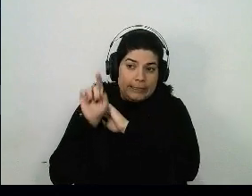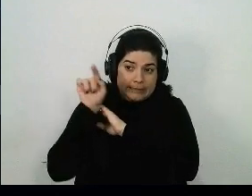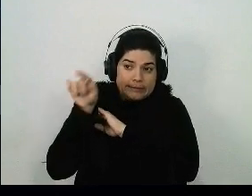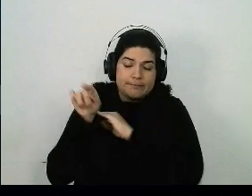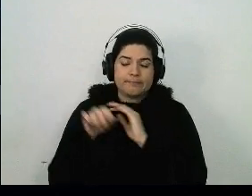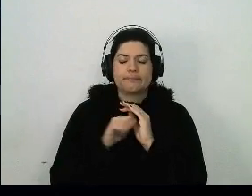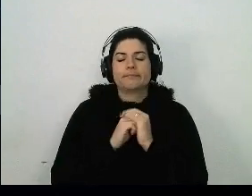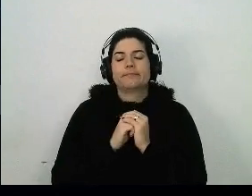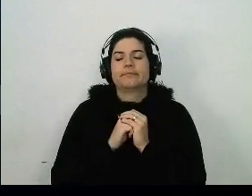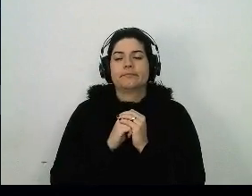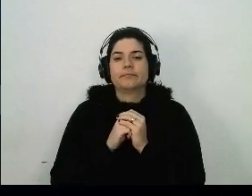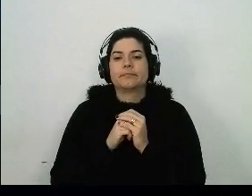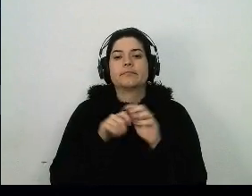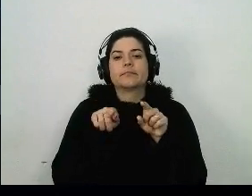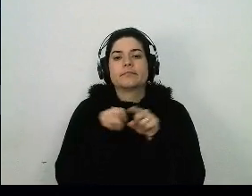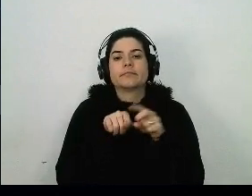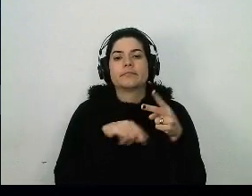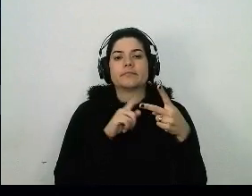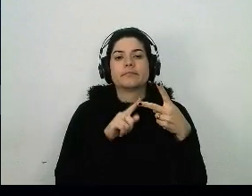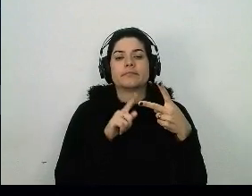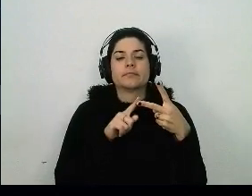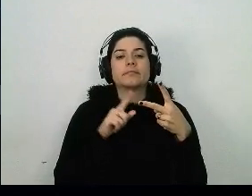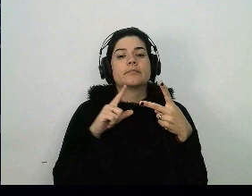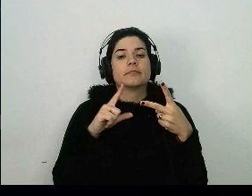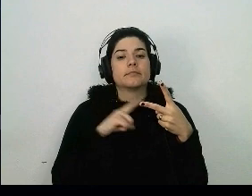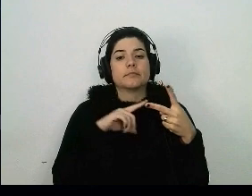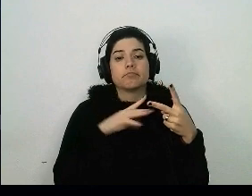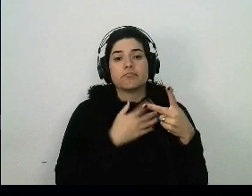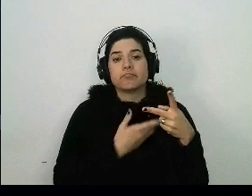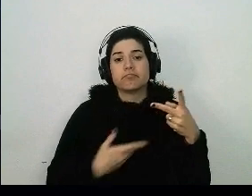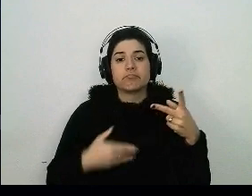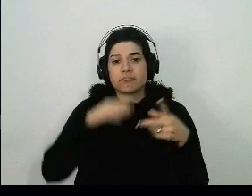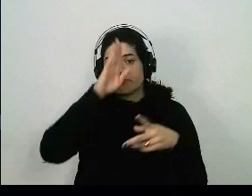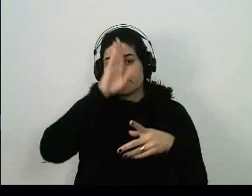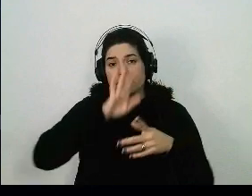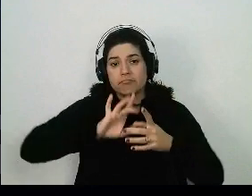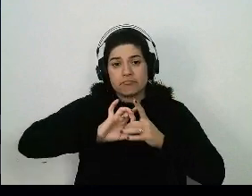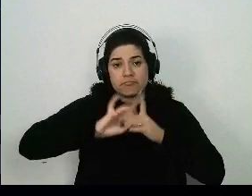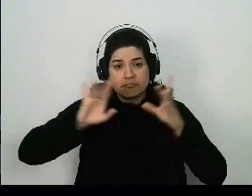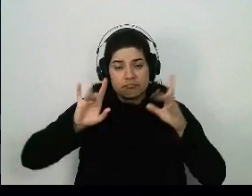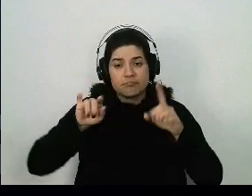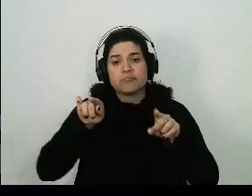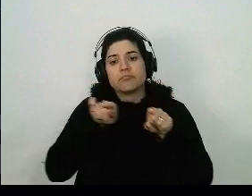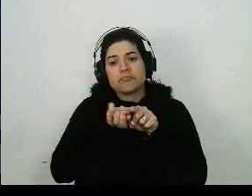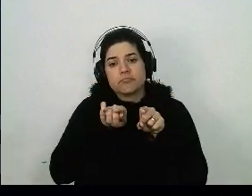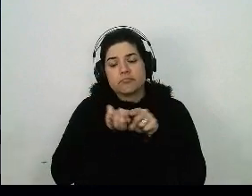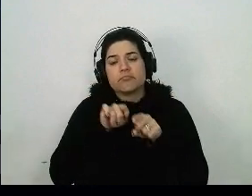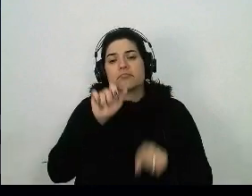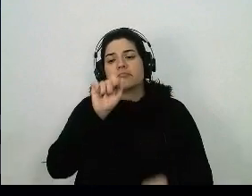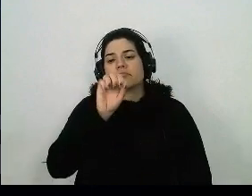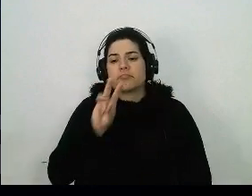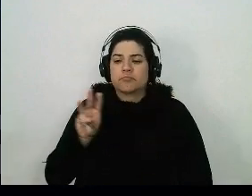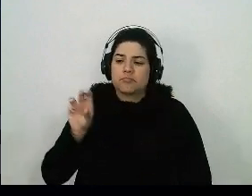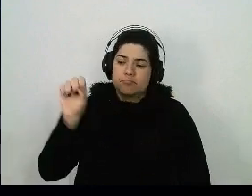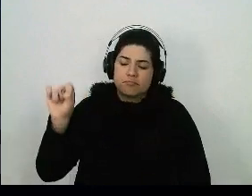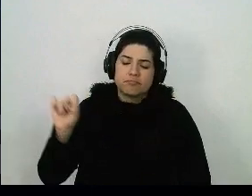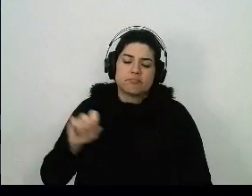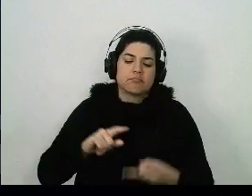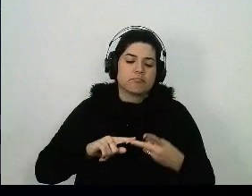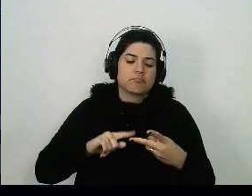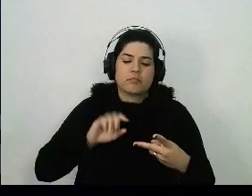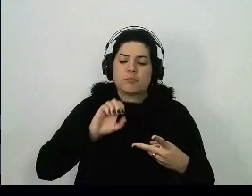Temos também a questão de nuvem públicas que temos nossos provedores, que é o Azure, AWS, Oracle e